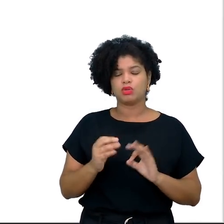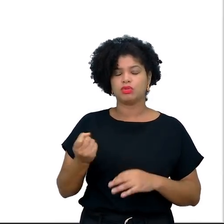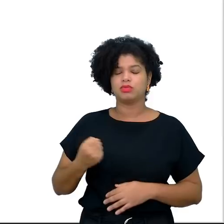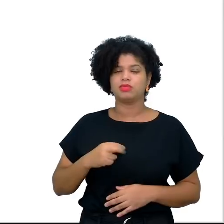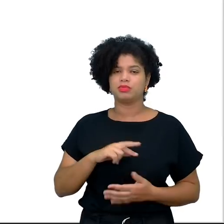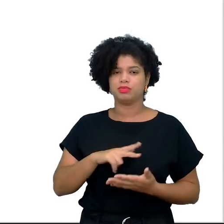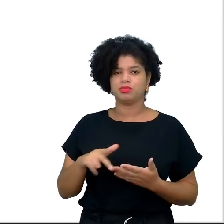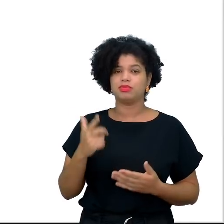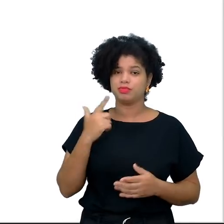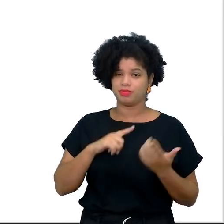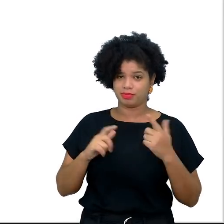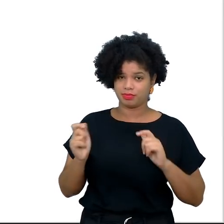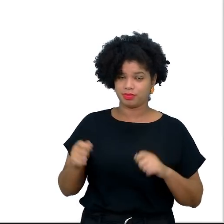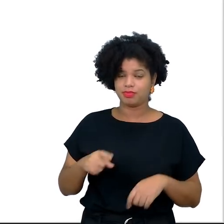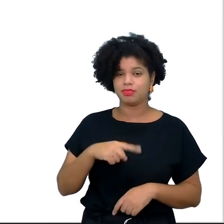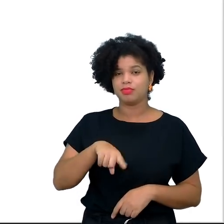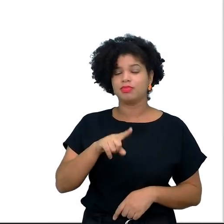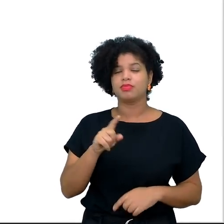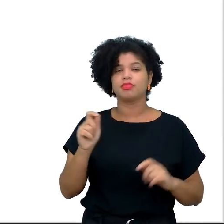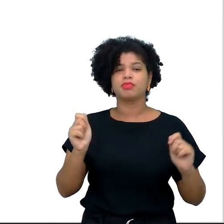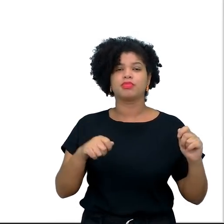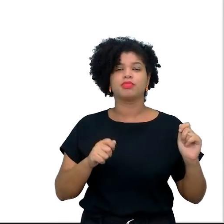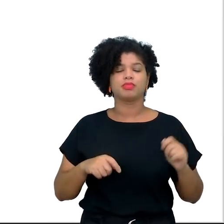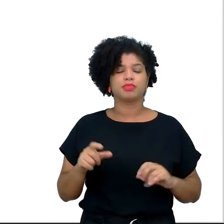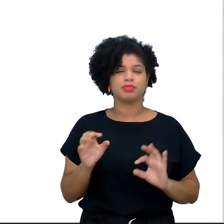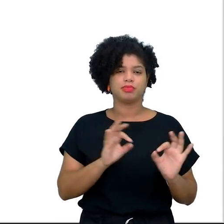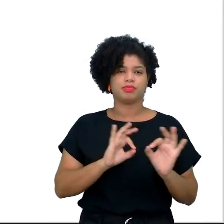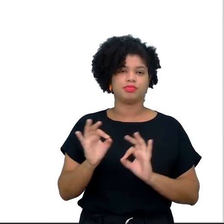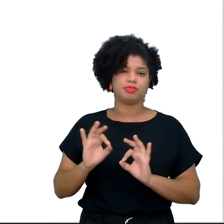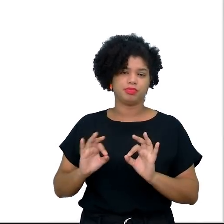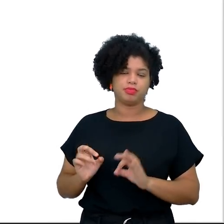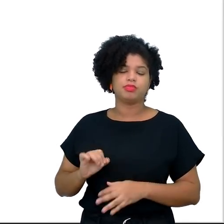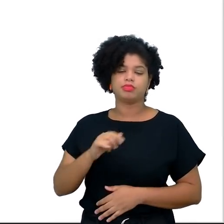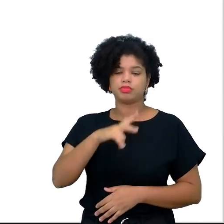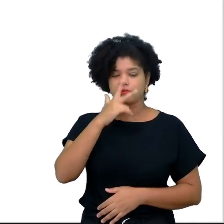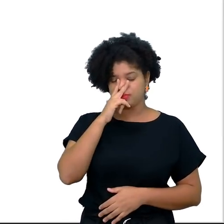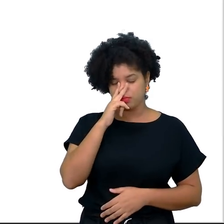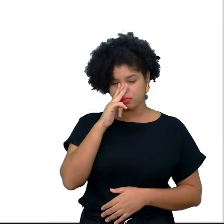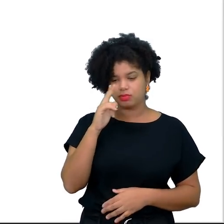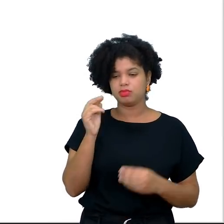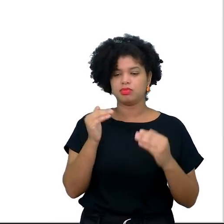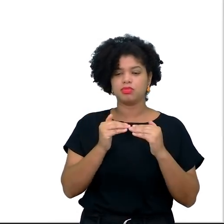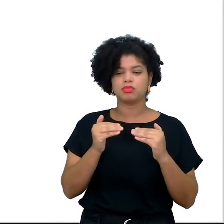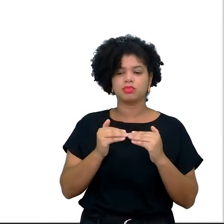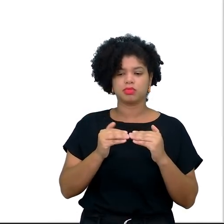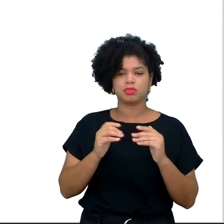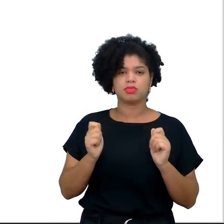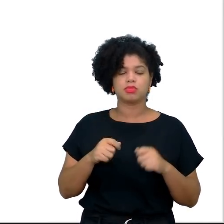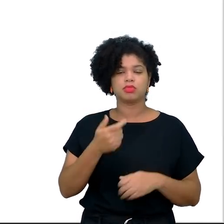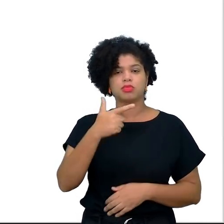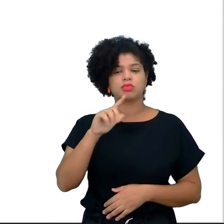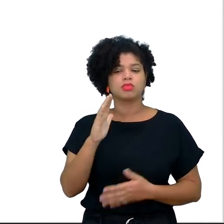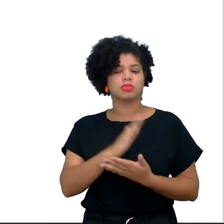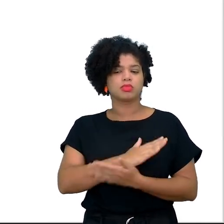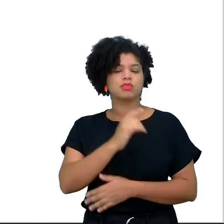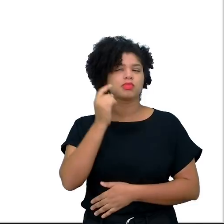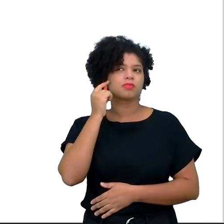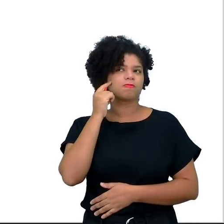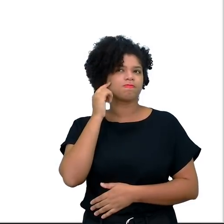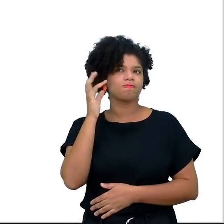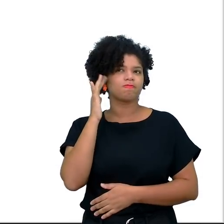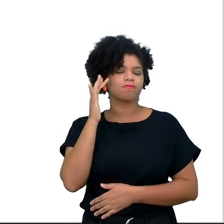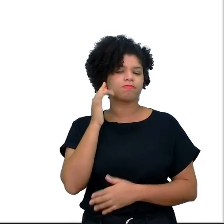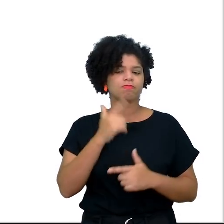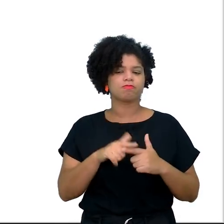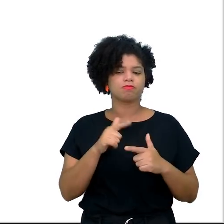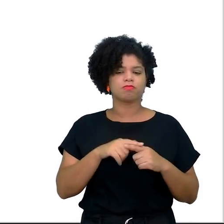números. E daí vocês podem organizar, se vocês acharem conveniente, novas situações de resoluções de